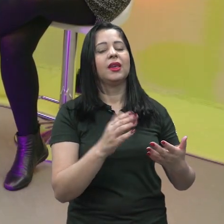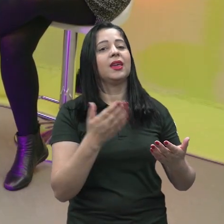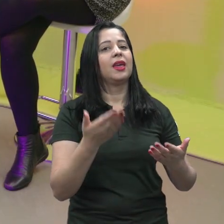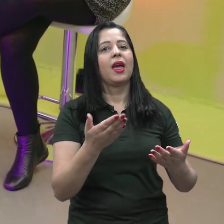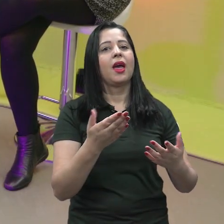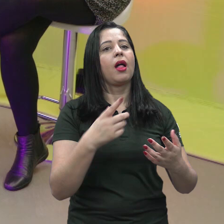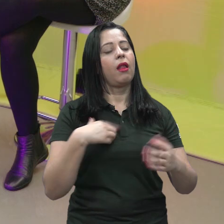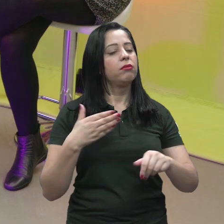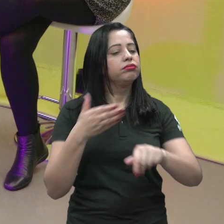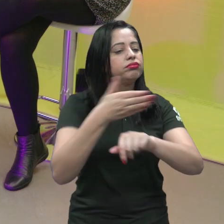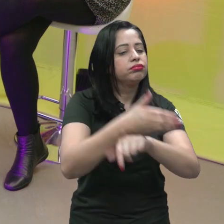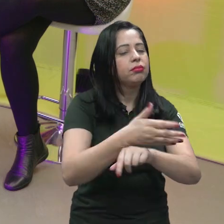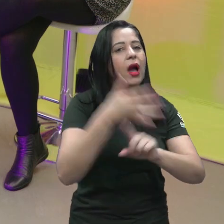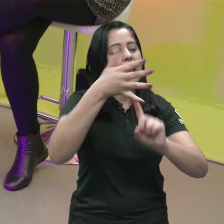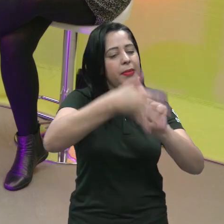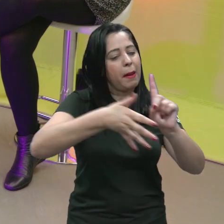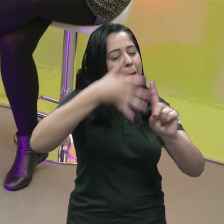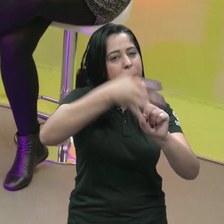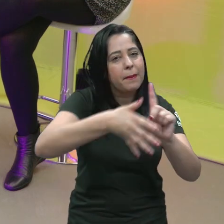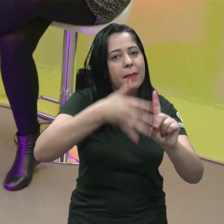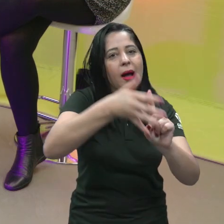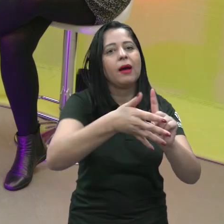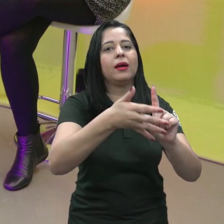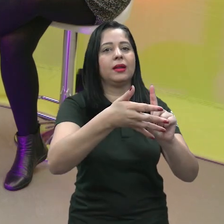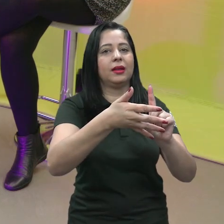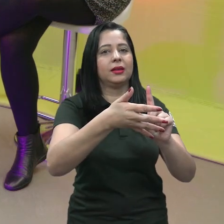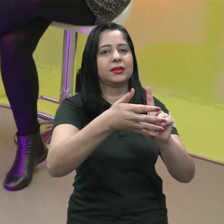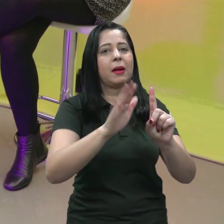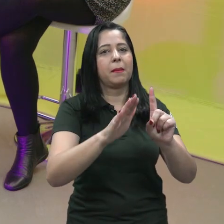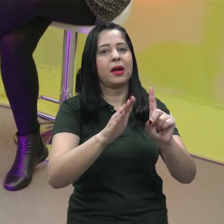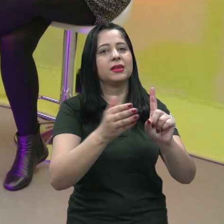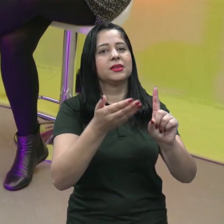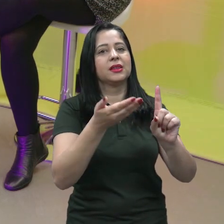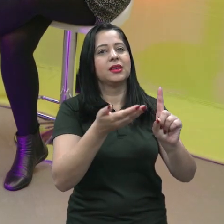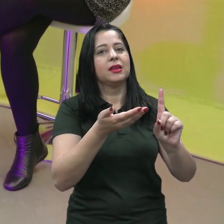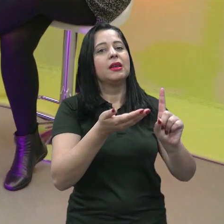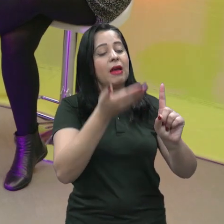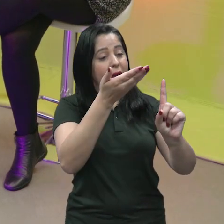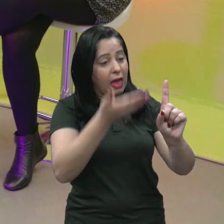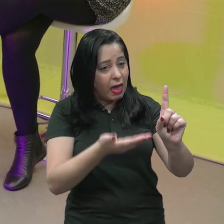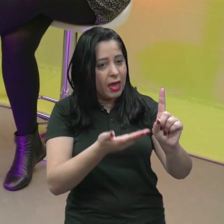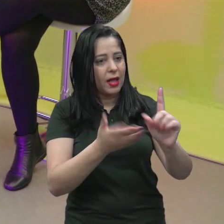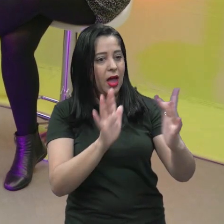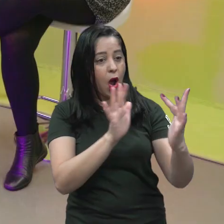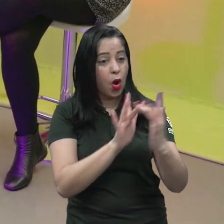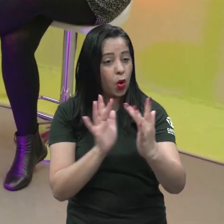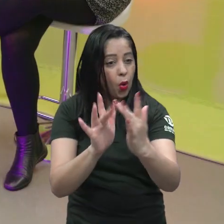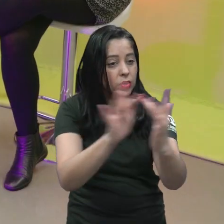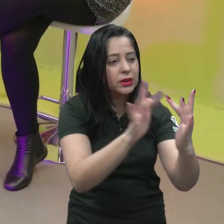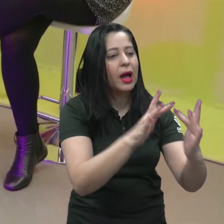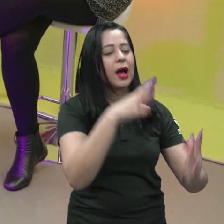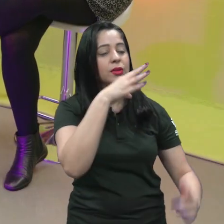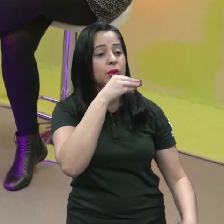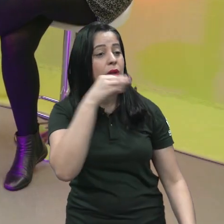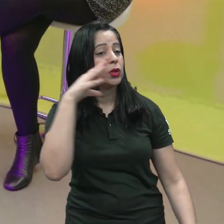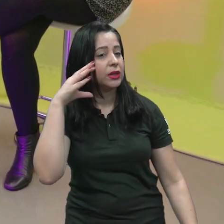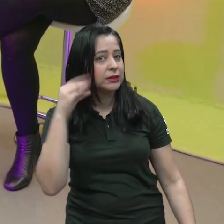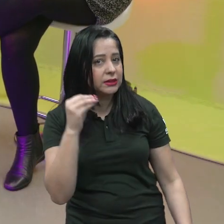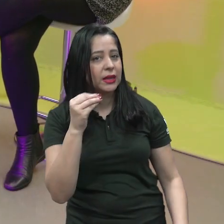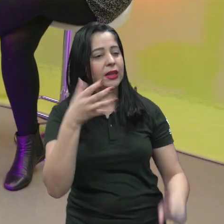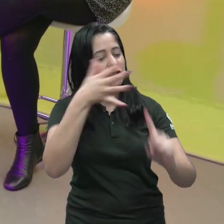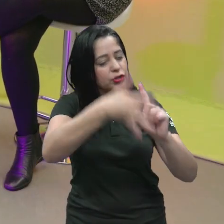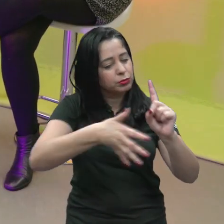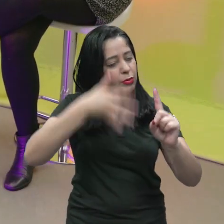encontros, essas palestras, né? Qual foi a importância para ela? Ela comentou, né, que de estar ali o contato com esses adolescentes, com essas crianças, né, trazer